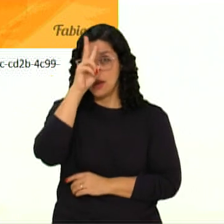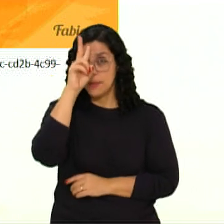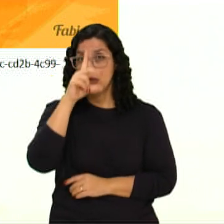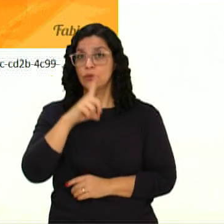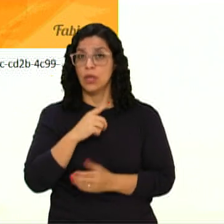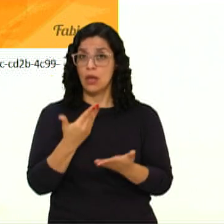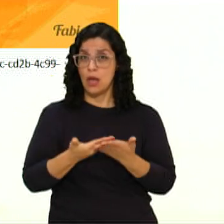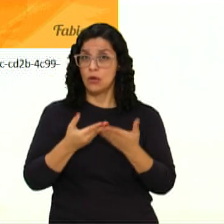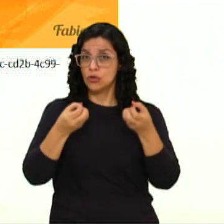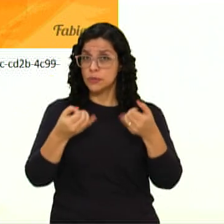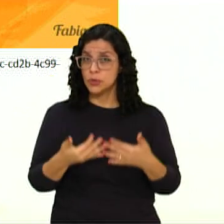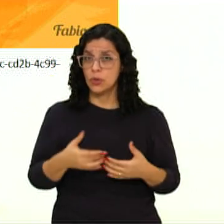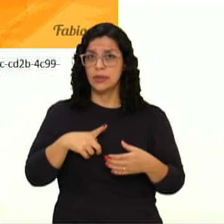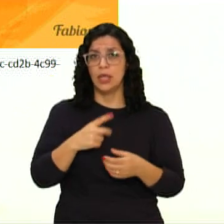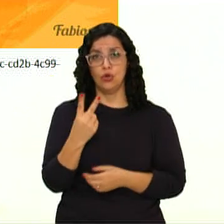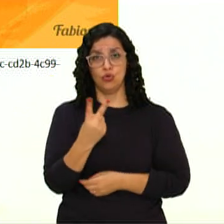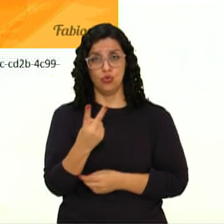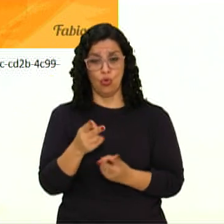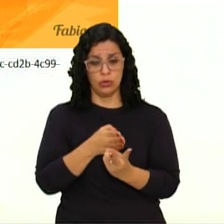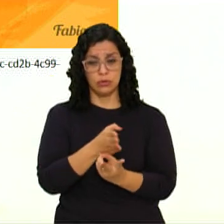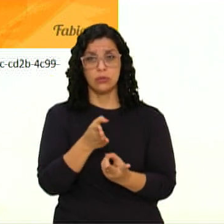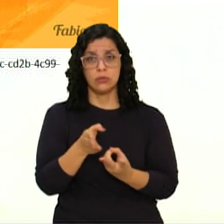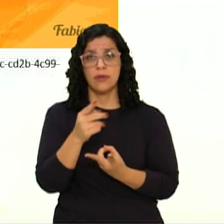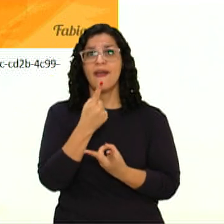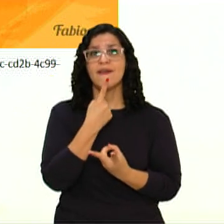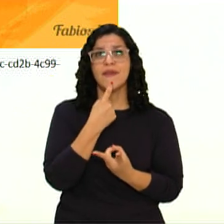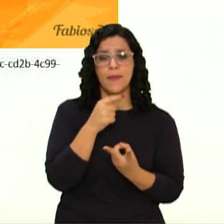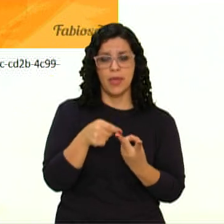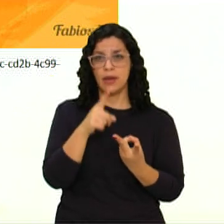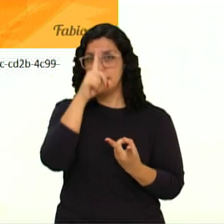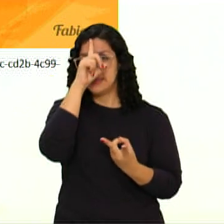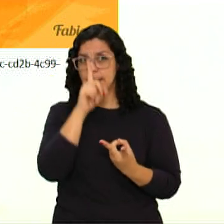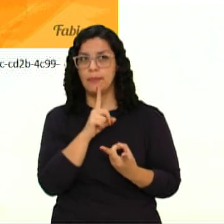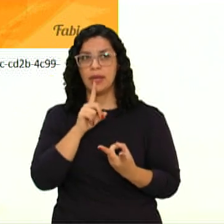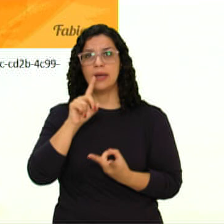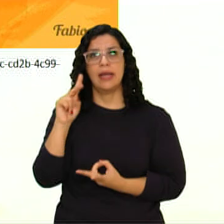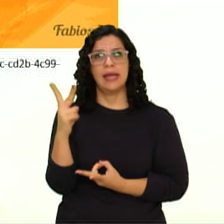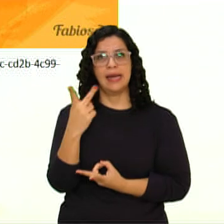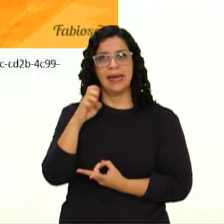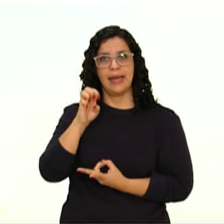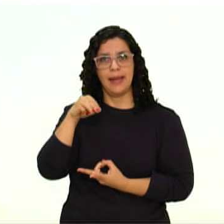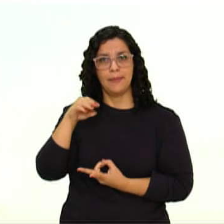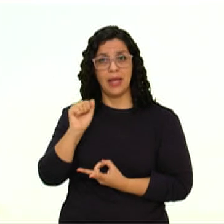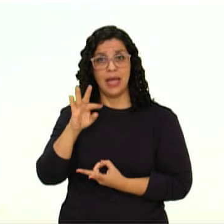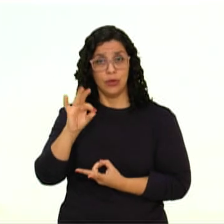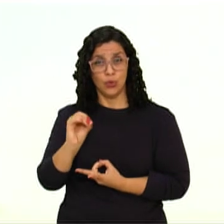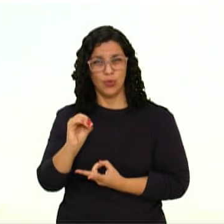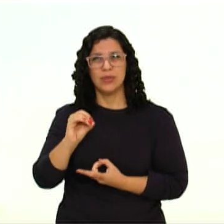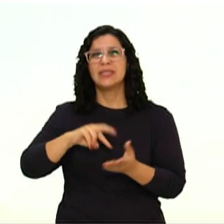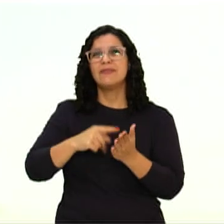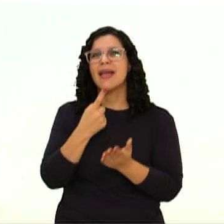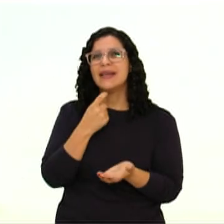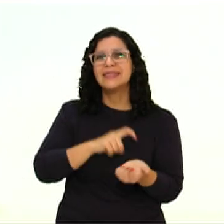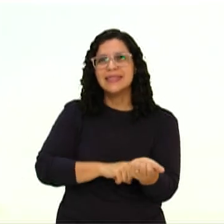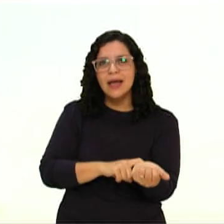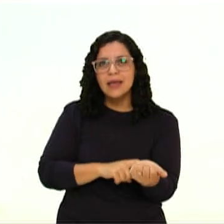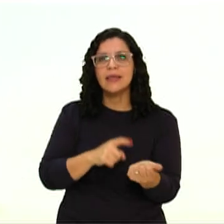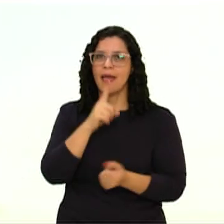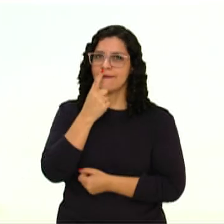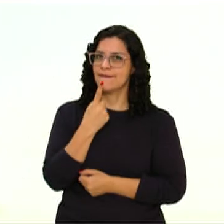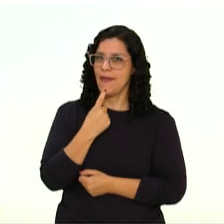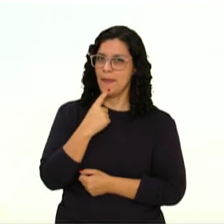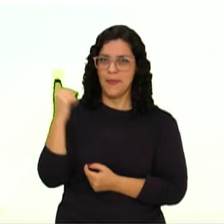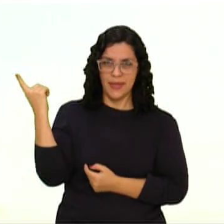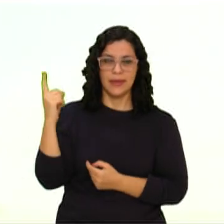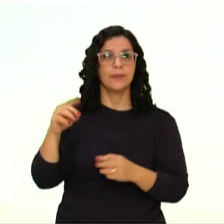já vimos em outra aula também, nós temos a vermelha e a amarela. A que é hematopoética é a vermelha. Muito bem. Aqui um